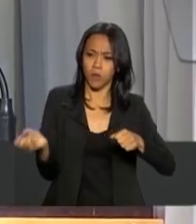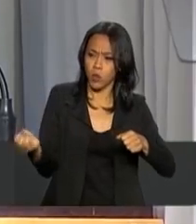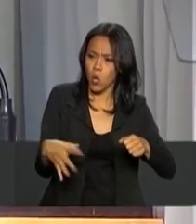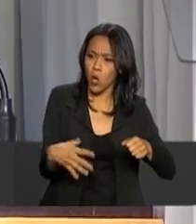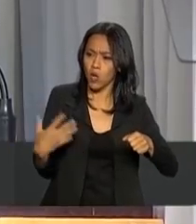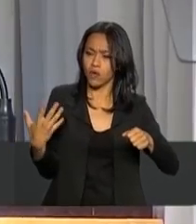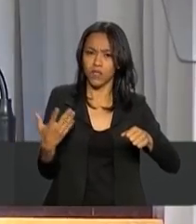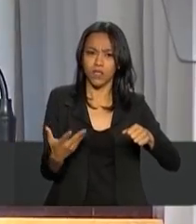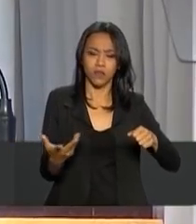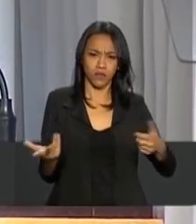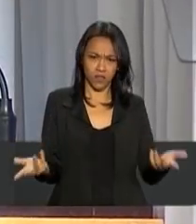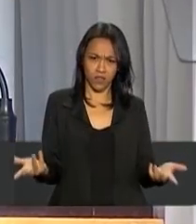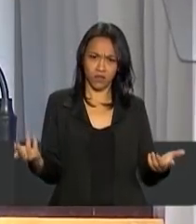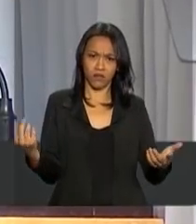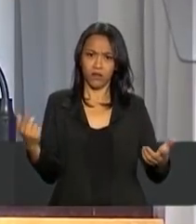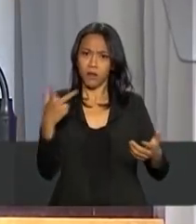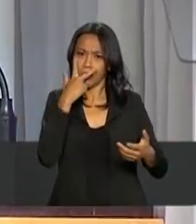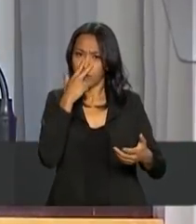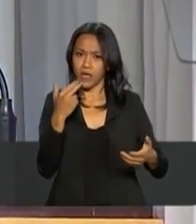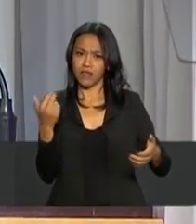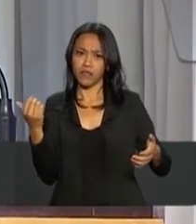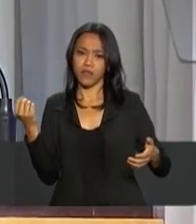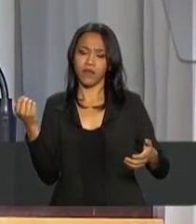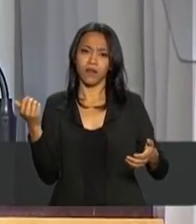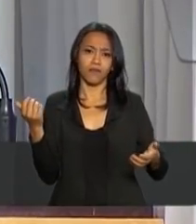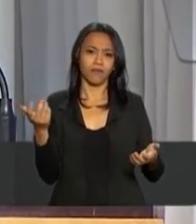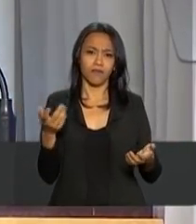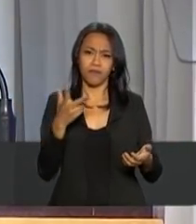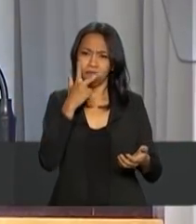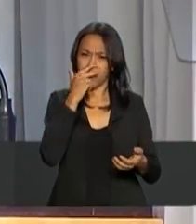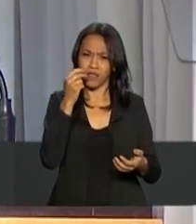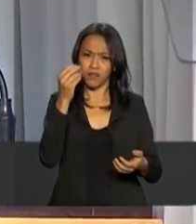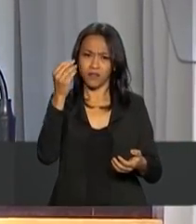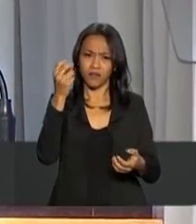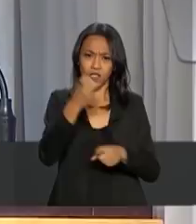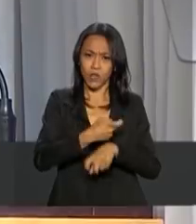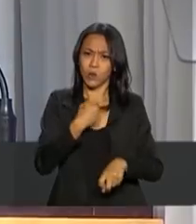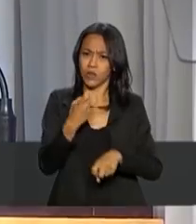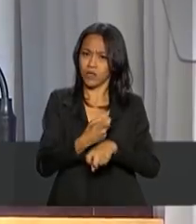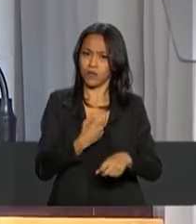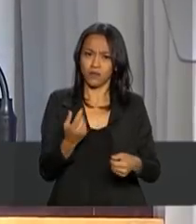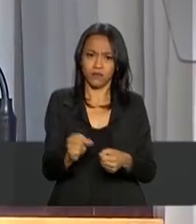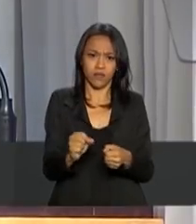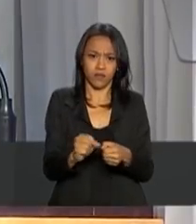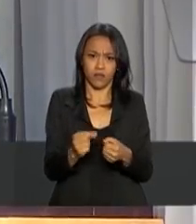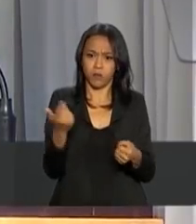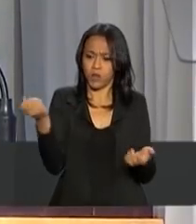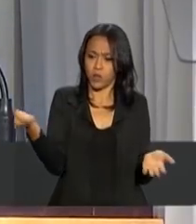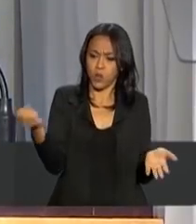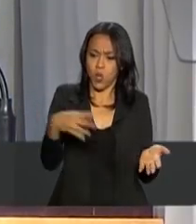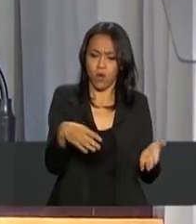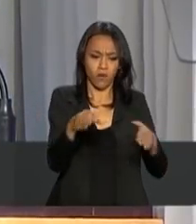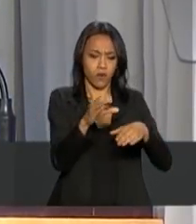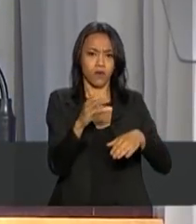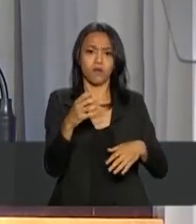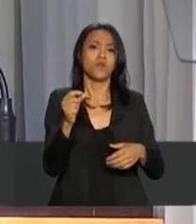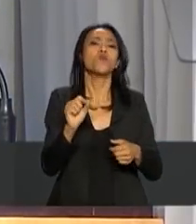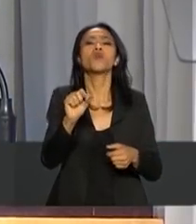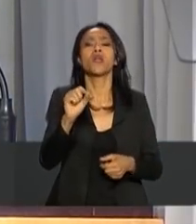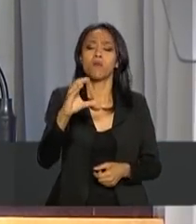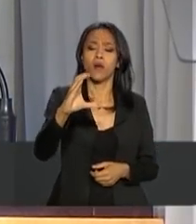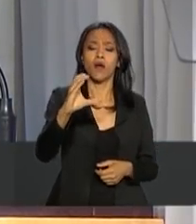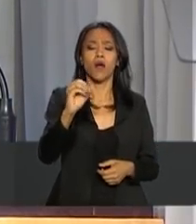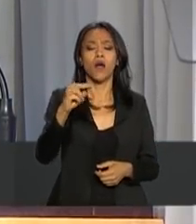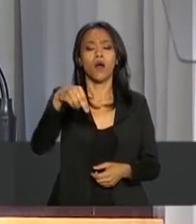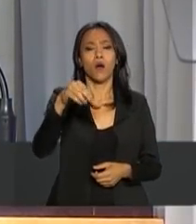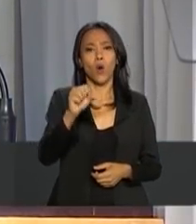Ora, isto é a negação. Eu não chamo de ignorância, eu digo que ignoram o que significa exatamente uma constituinte. Porque uma